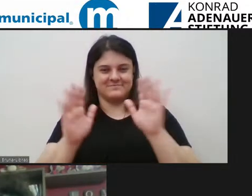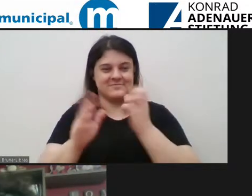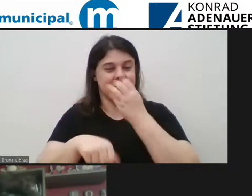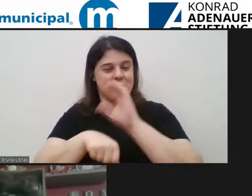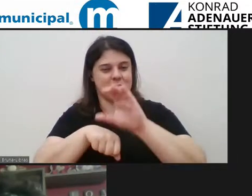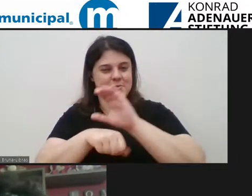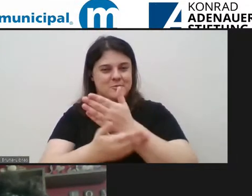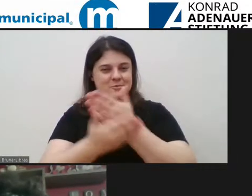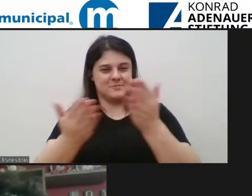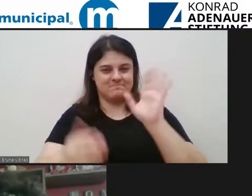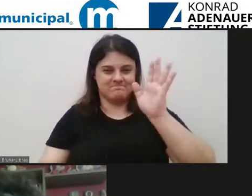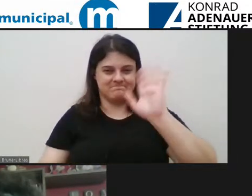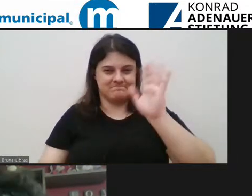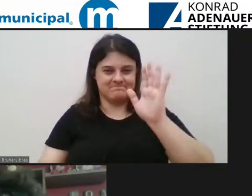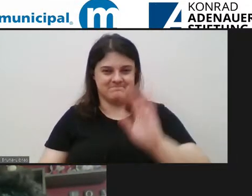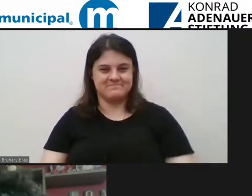gente bom curso para vocês valeu tchau tchau